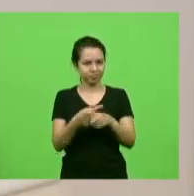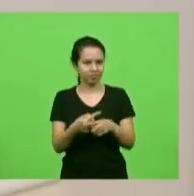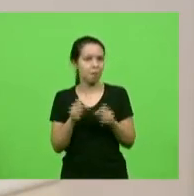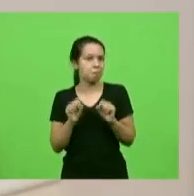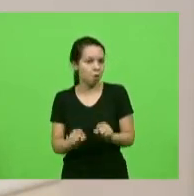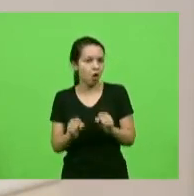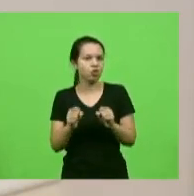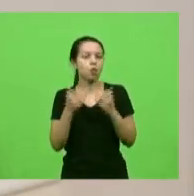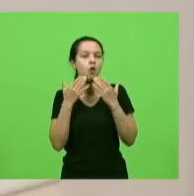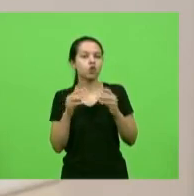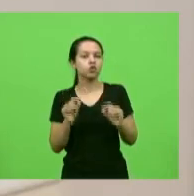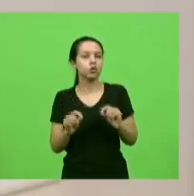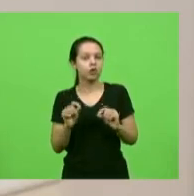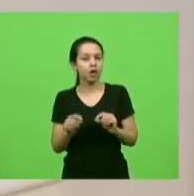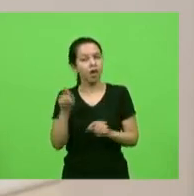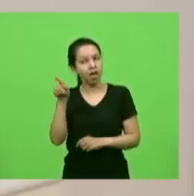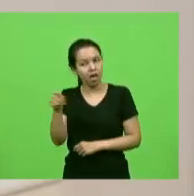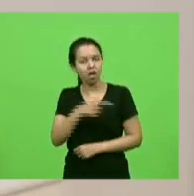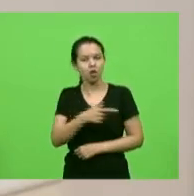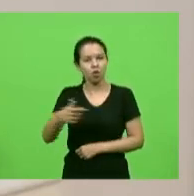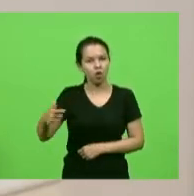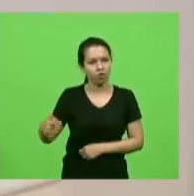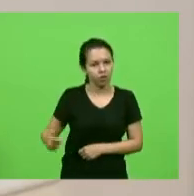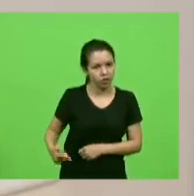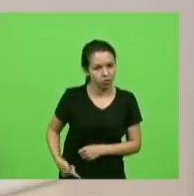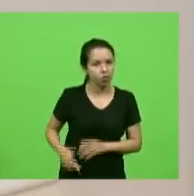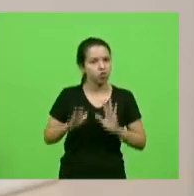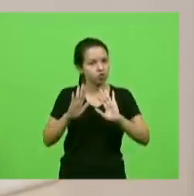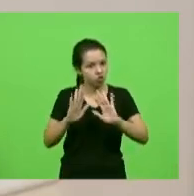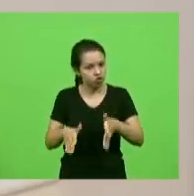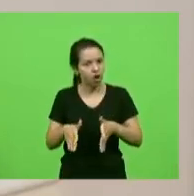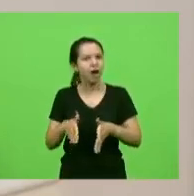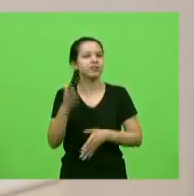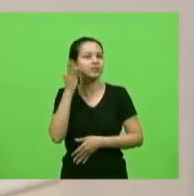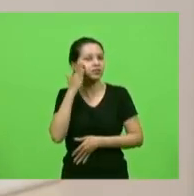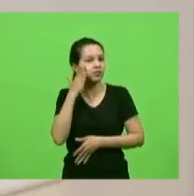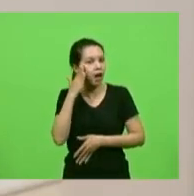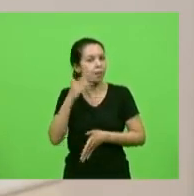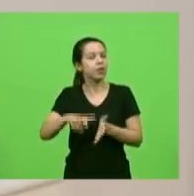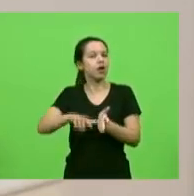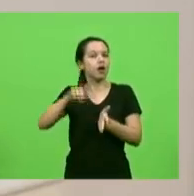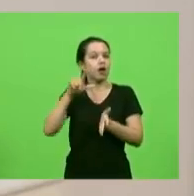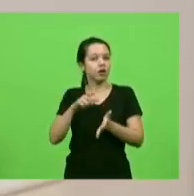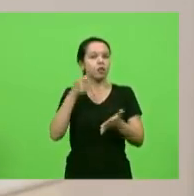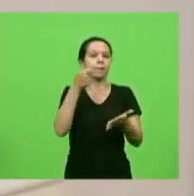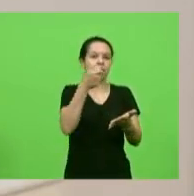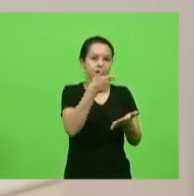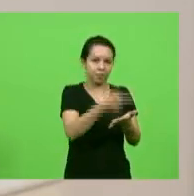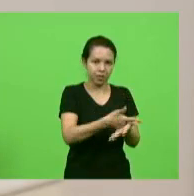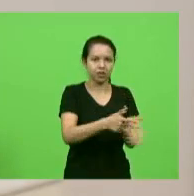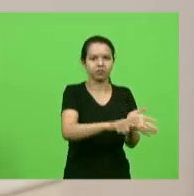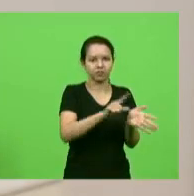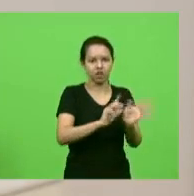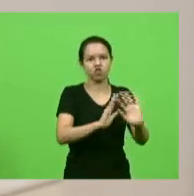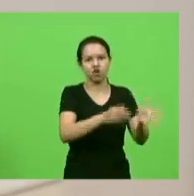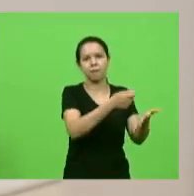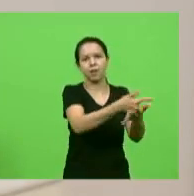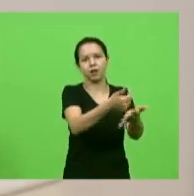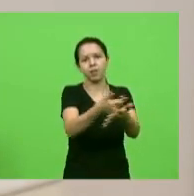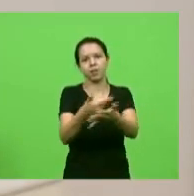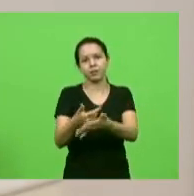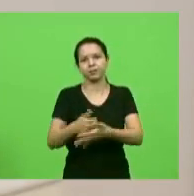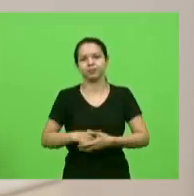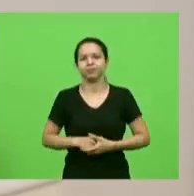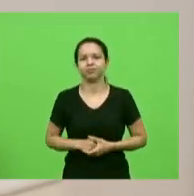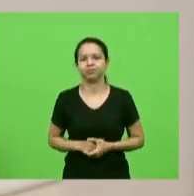que o excelentíssimo senhor governador já tivesse ciência de que pagamentos antecipados estavam sendo realizados. De mais